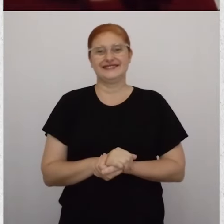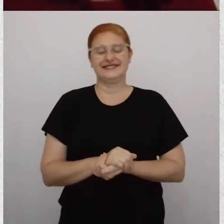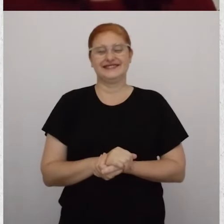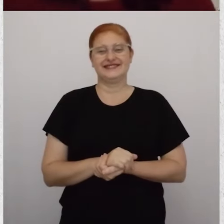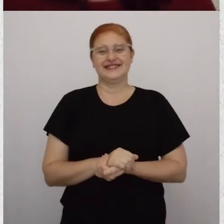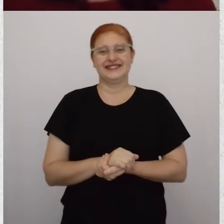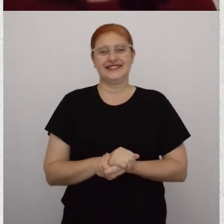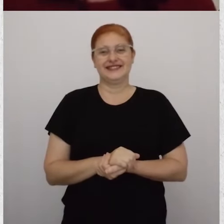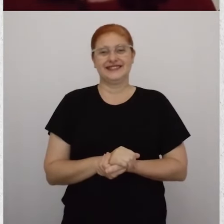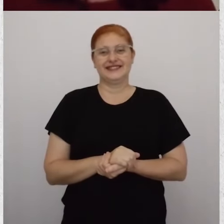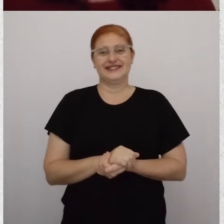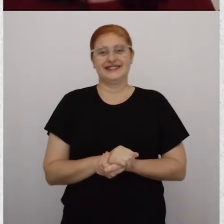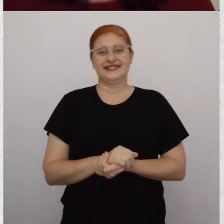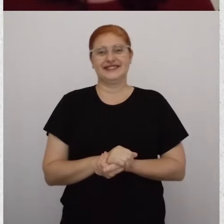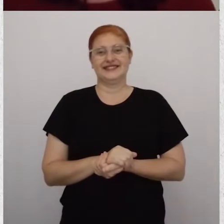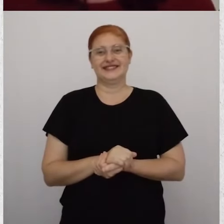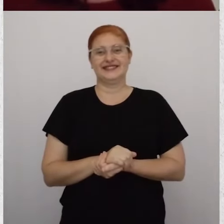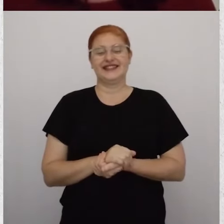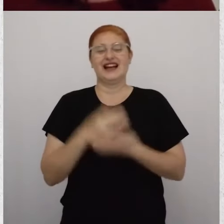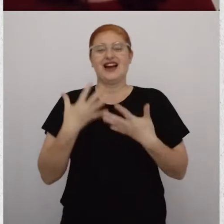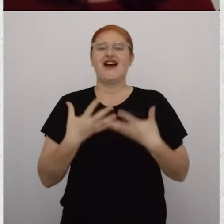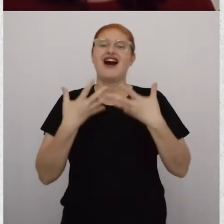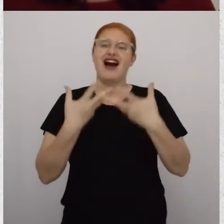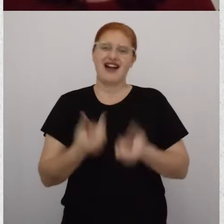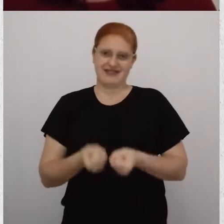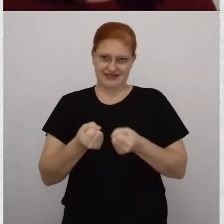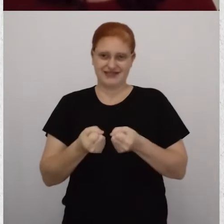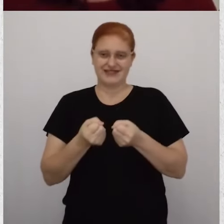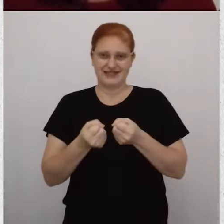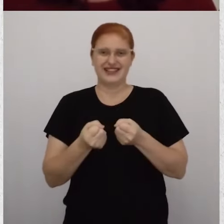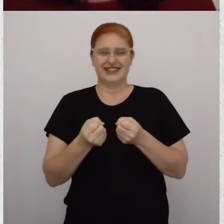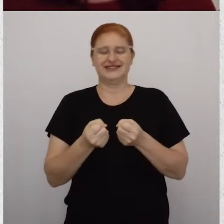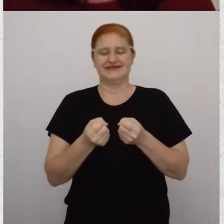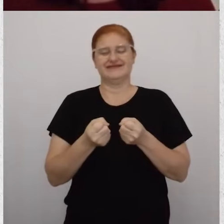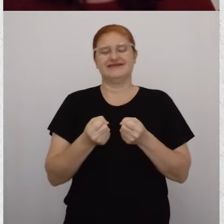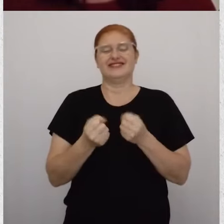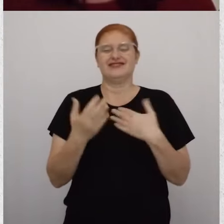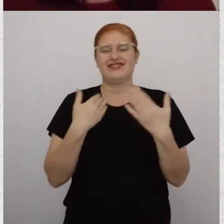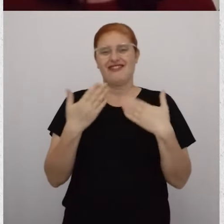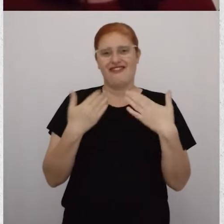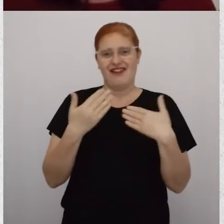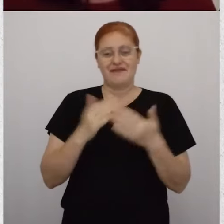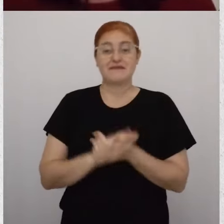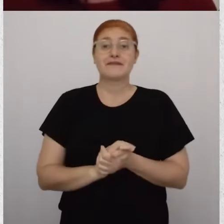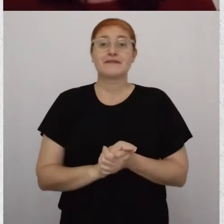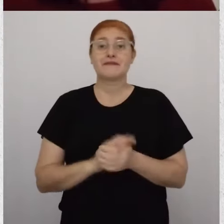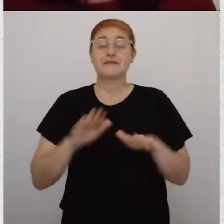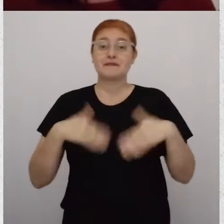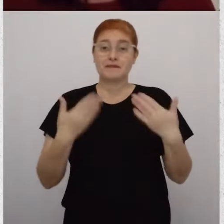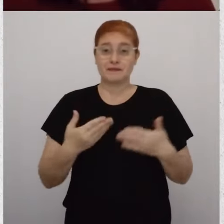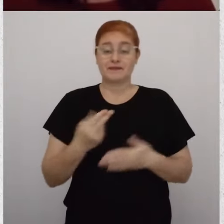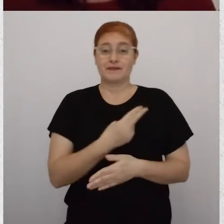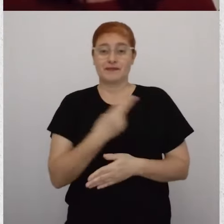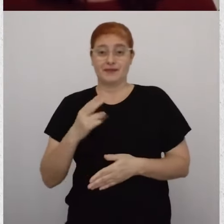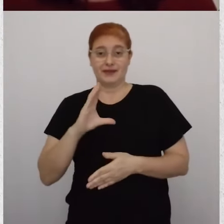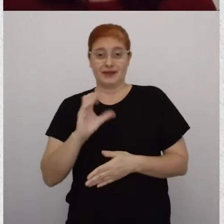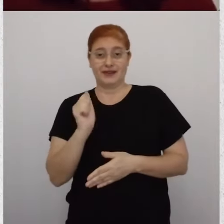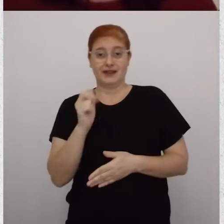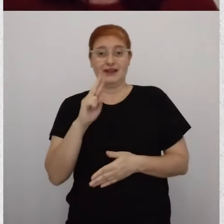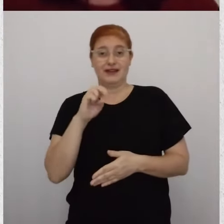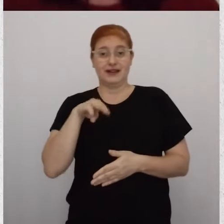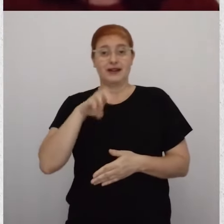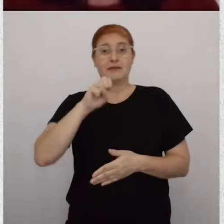eu vou introduzir a Simone aqui no babado. Então, o meu nome é Carmen,